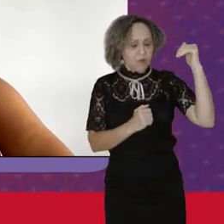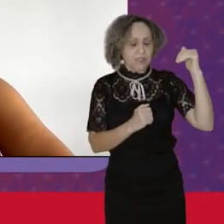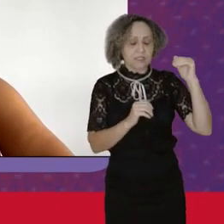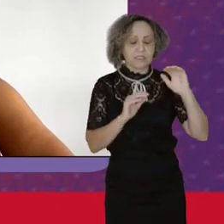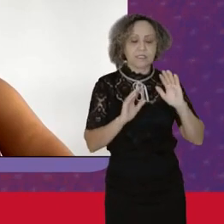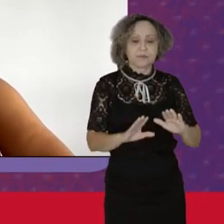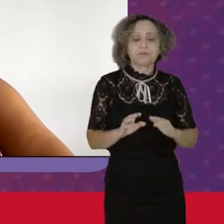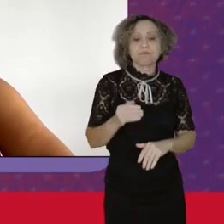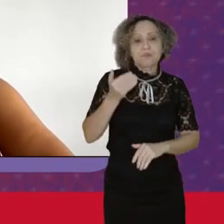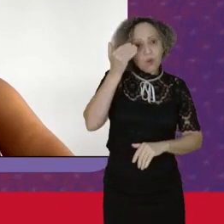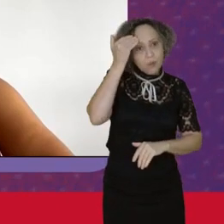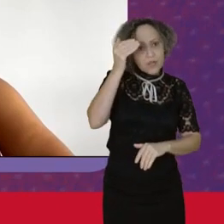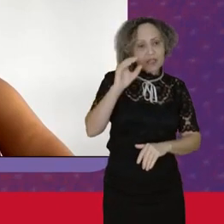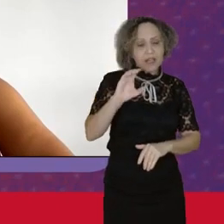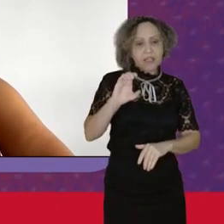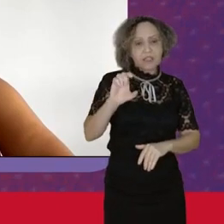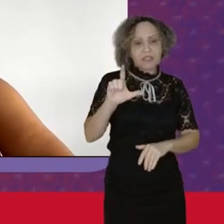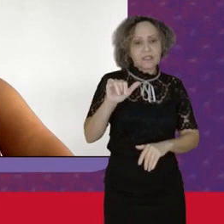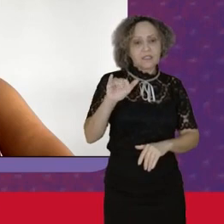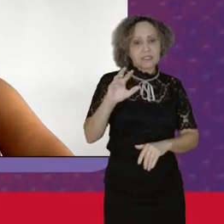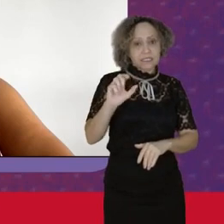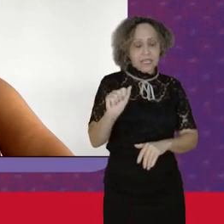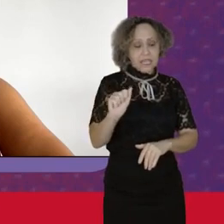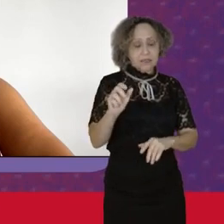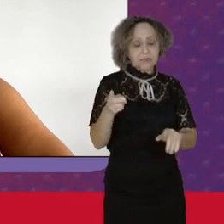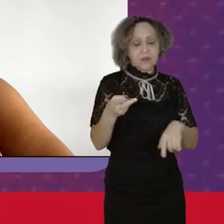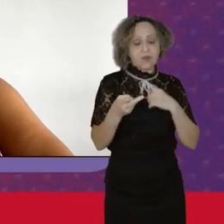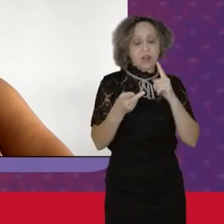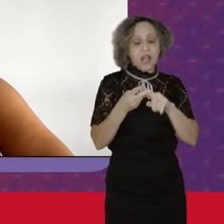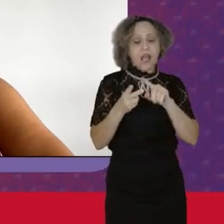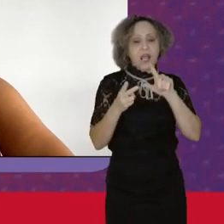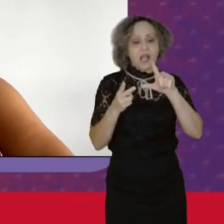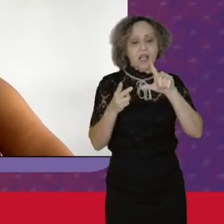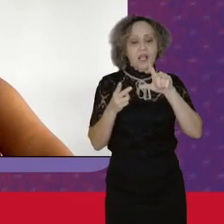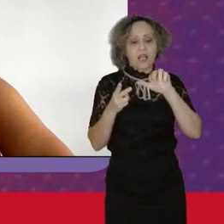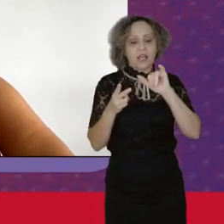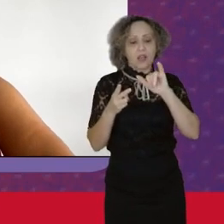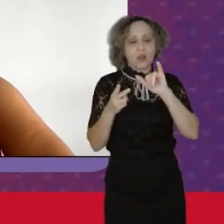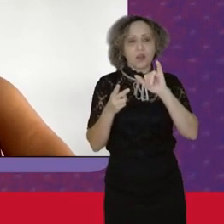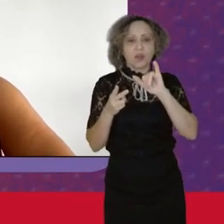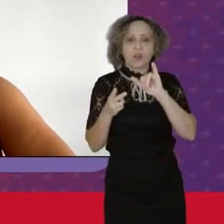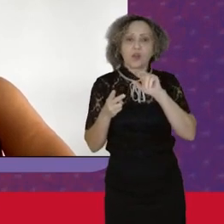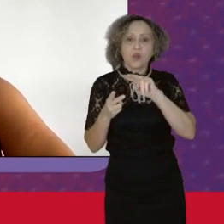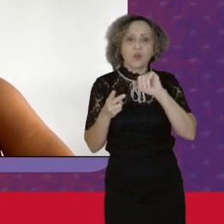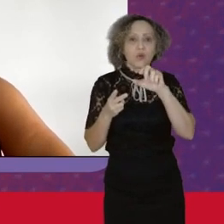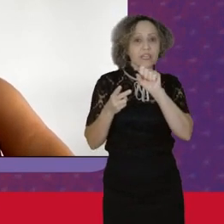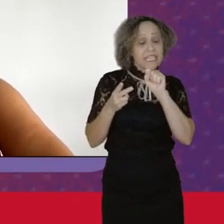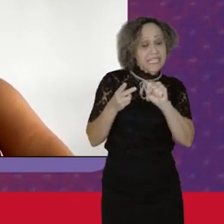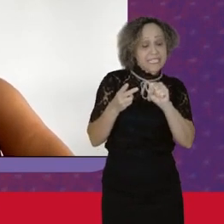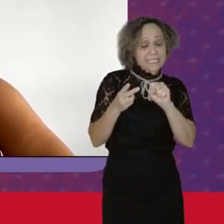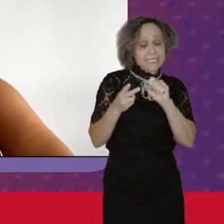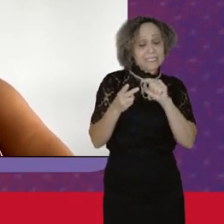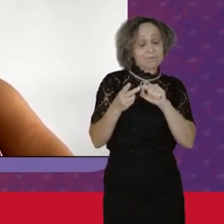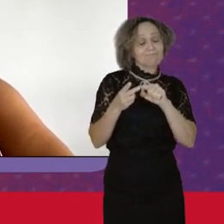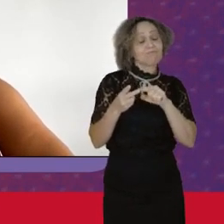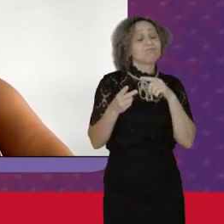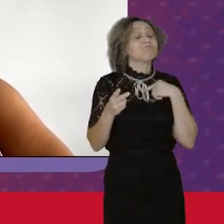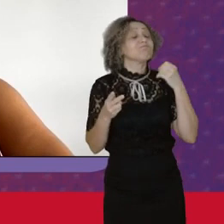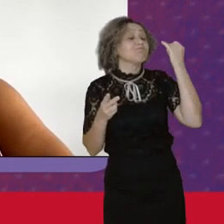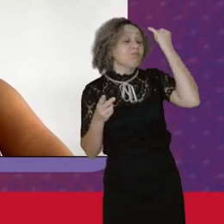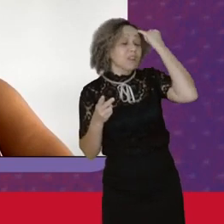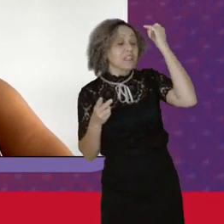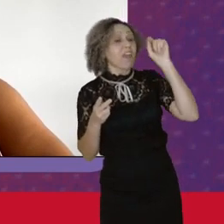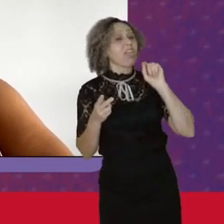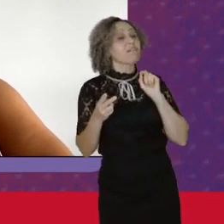Obrigada, Célia. E agora vamos ouvir a Luísa sobre isso, retomando aí essa ideia de